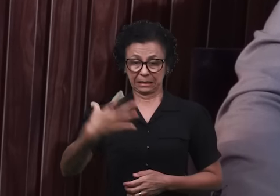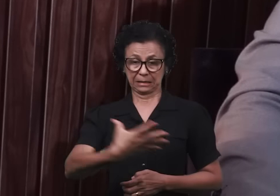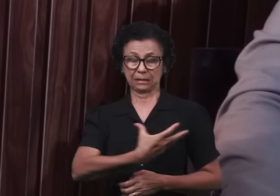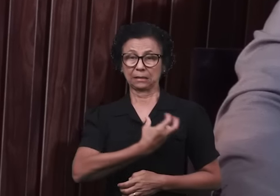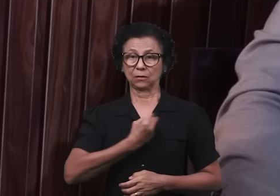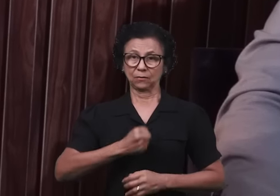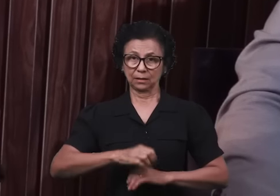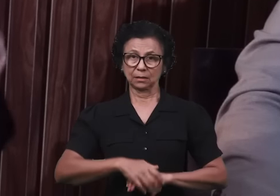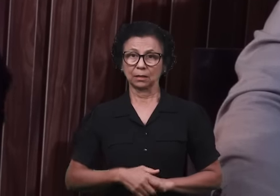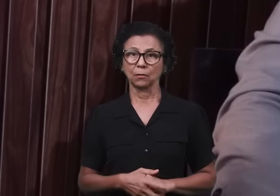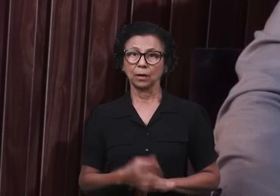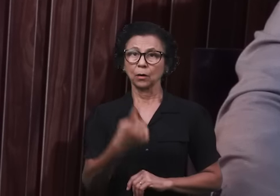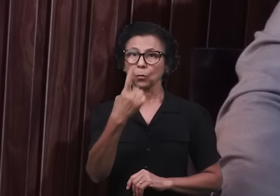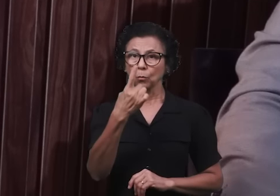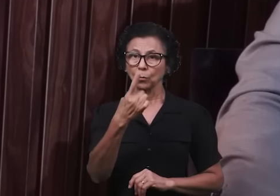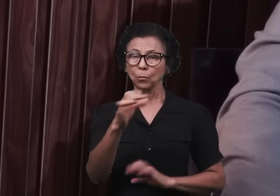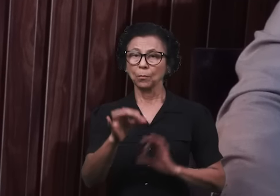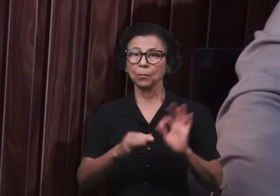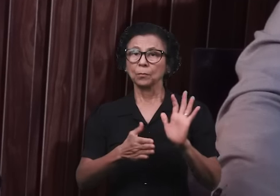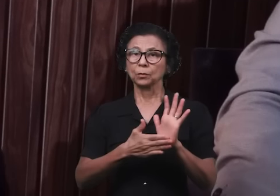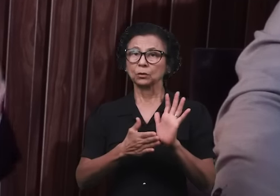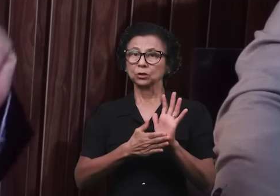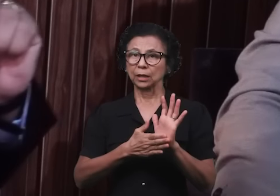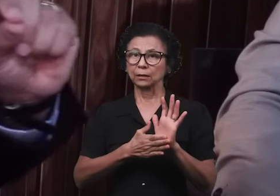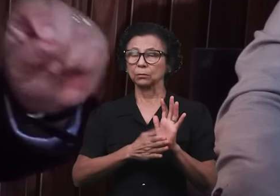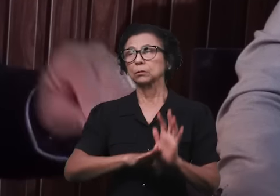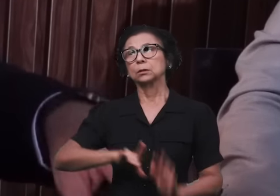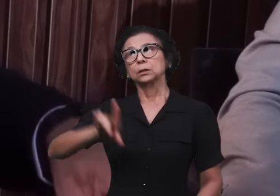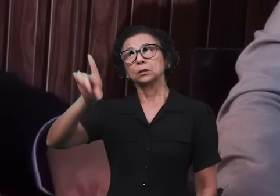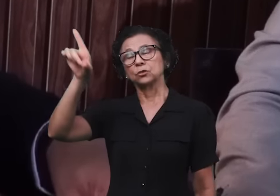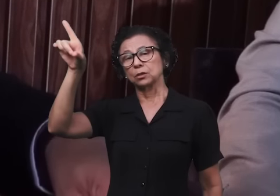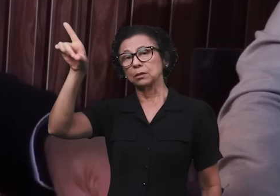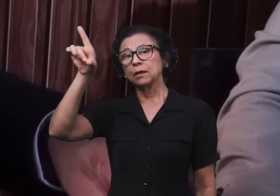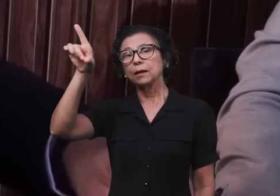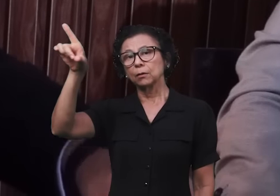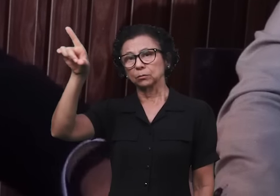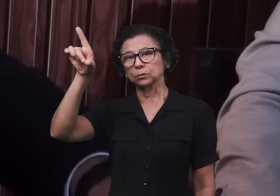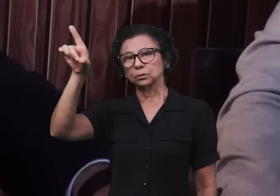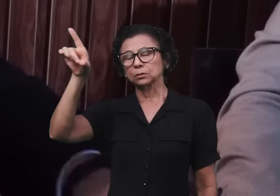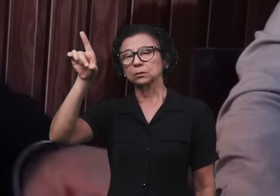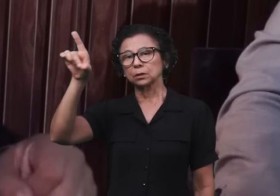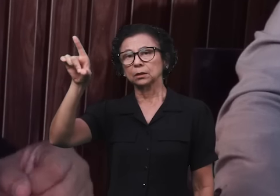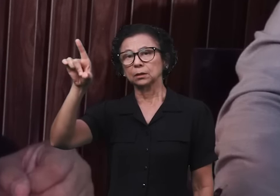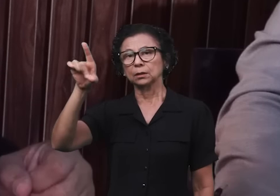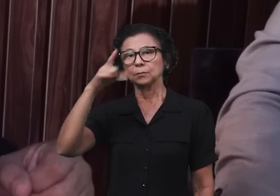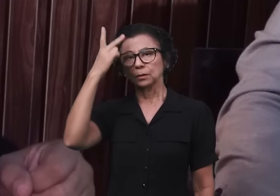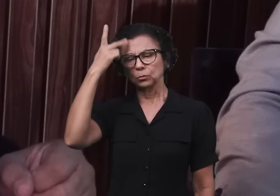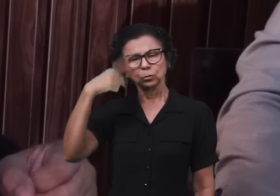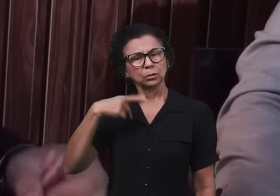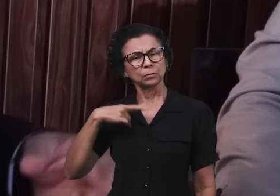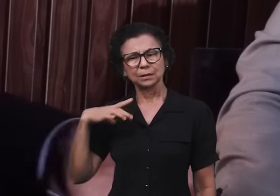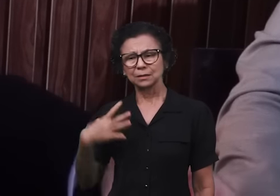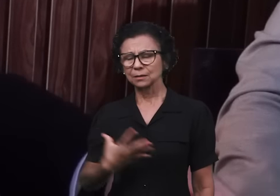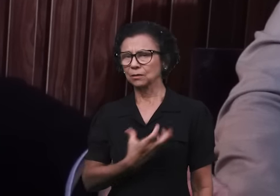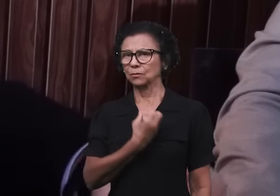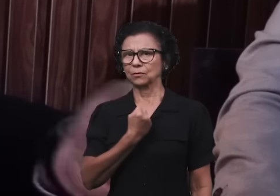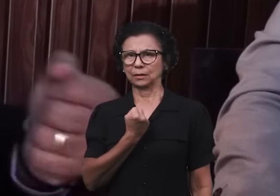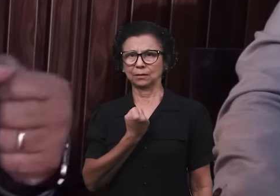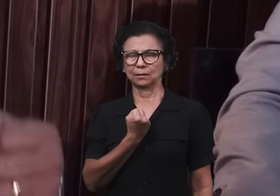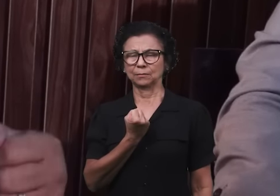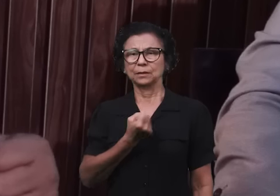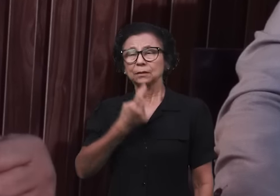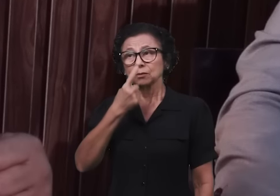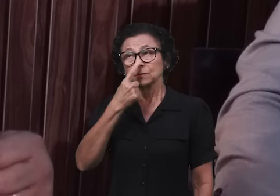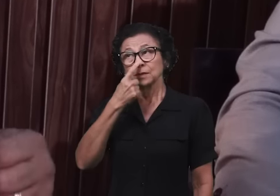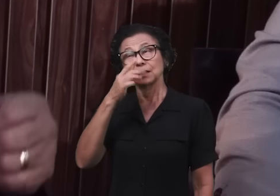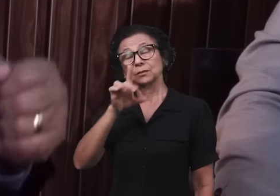como um projeto. O projeto de Deus para resgatar o homem, para dar ao homem essa nova oportunidade de se